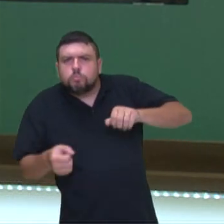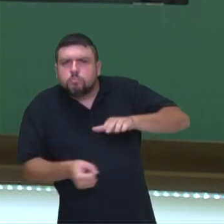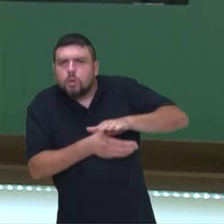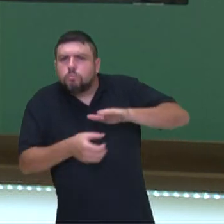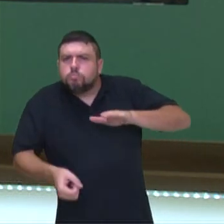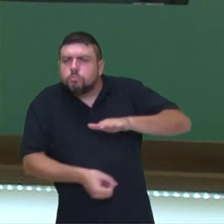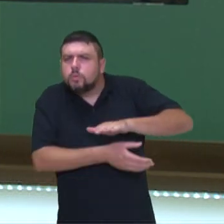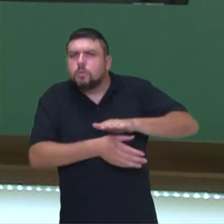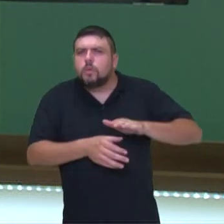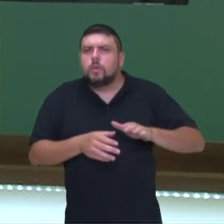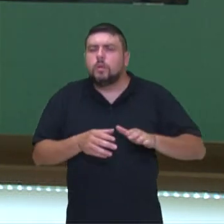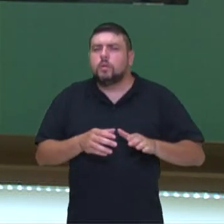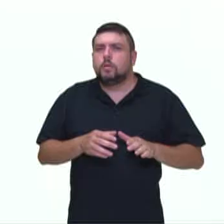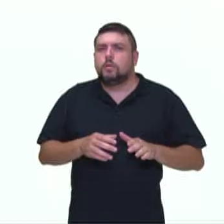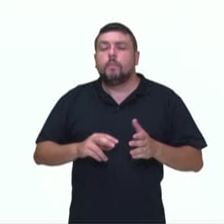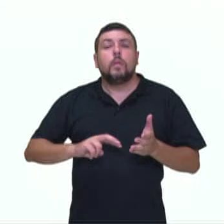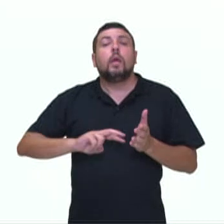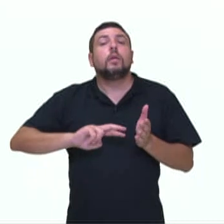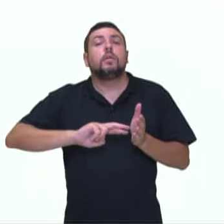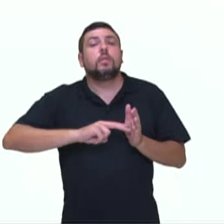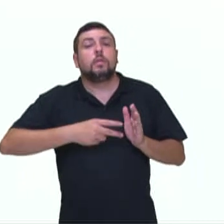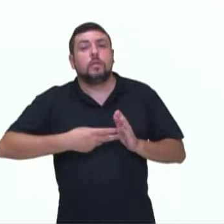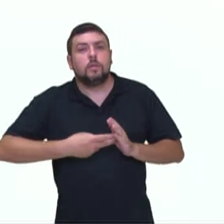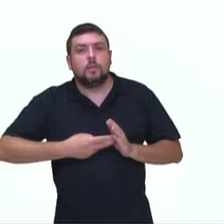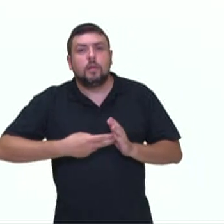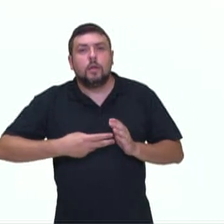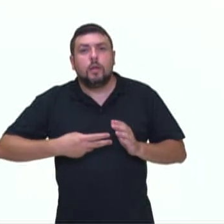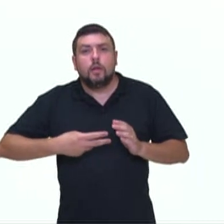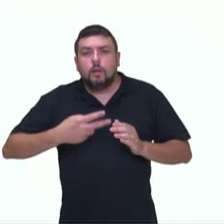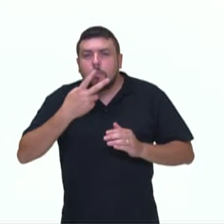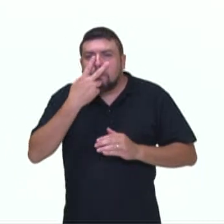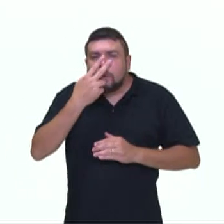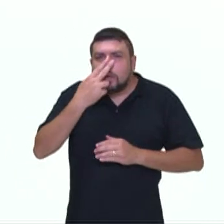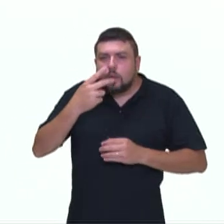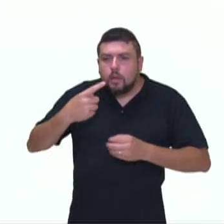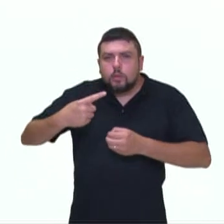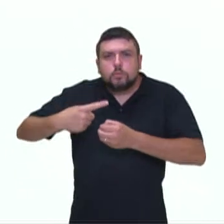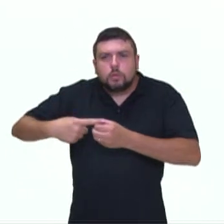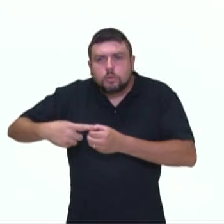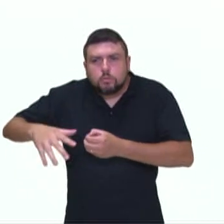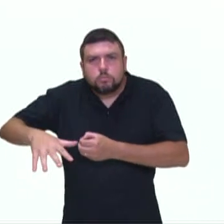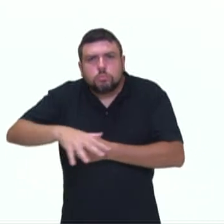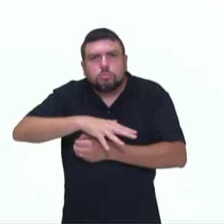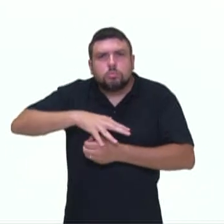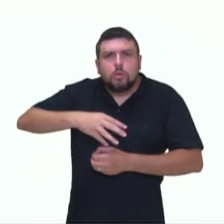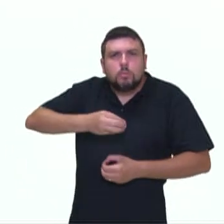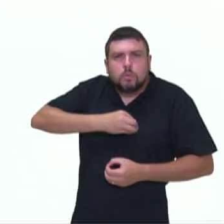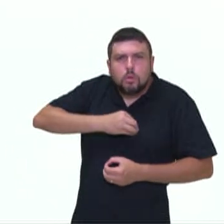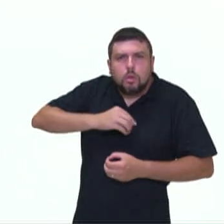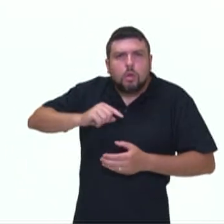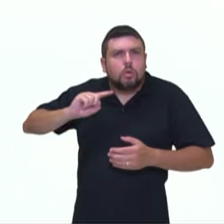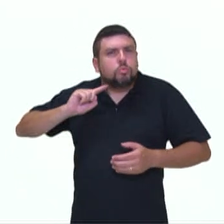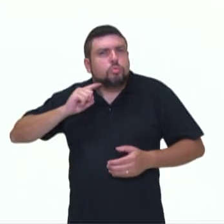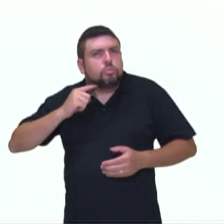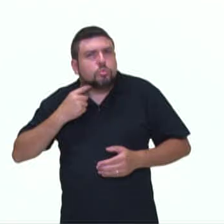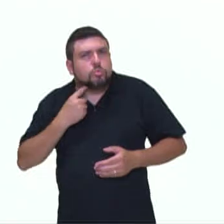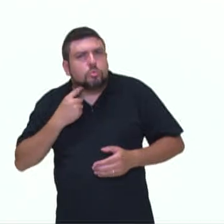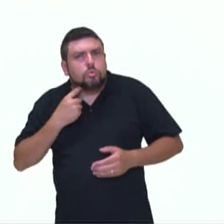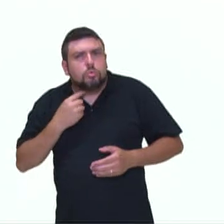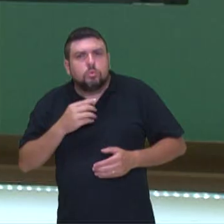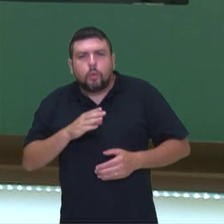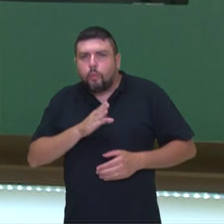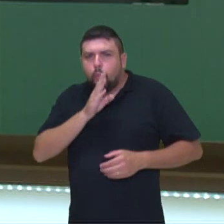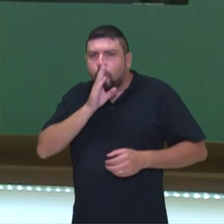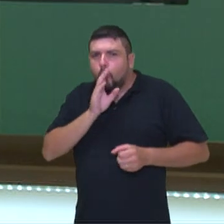a sujeira da cidade, é como se todo o pecado da cidade, ela está colocando ali por debaixo dos panos. É